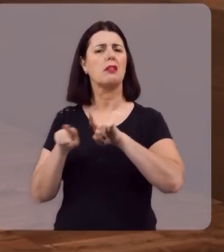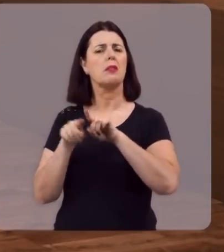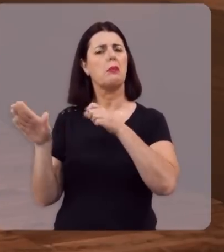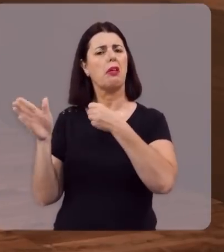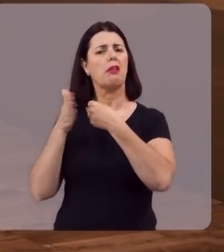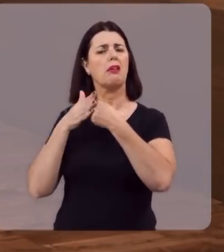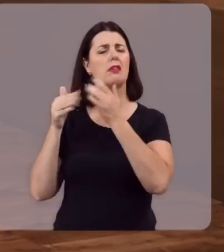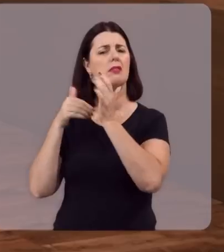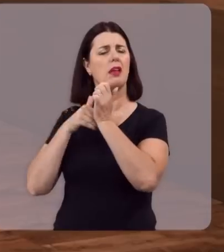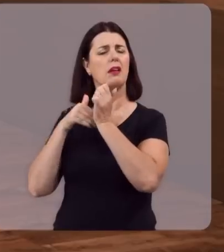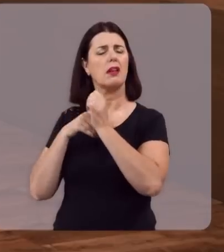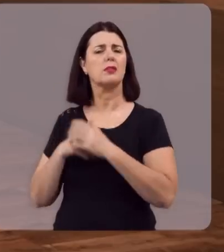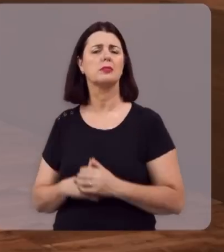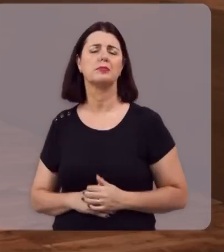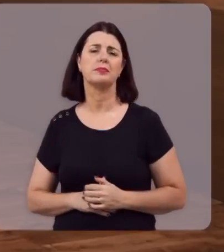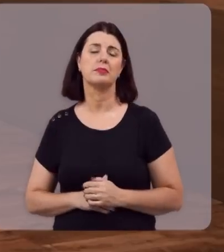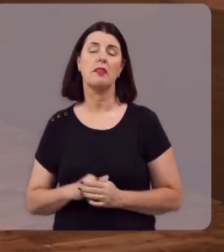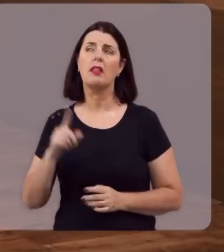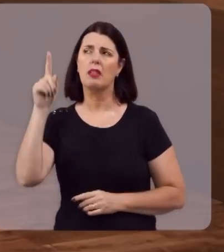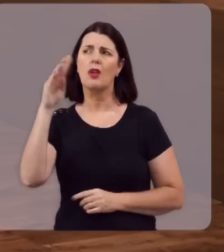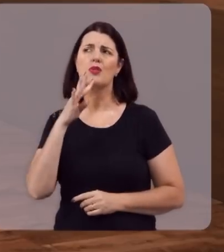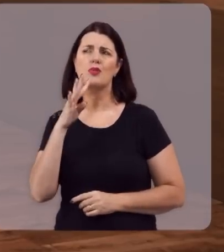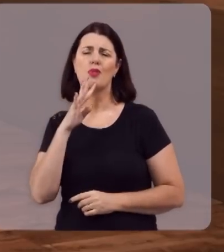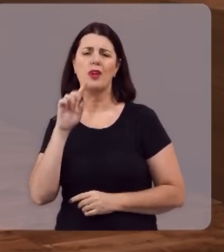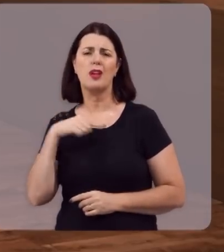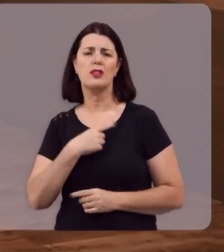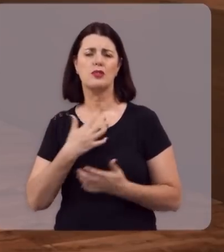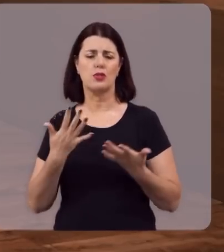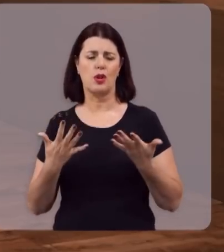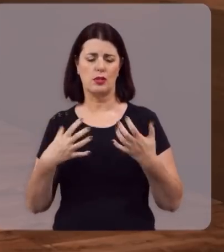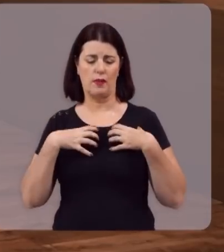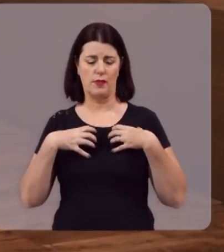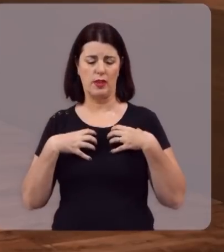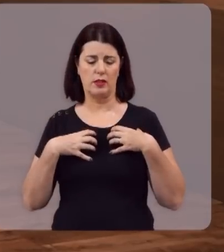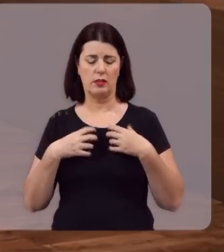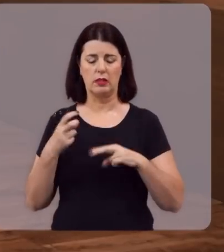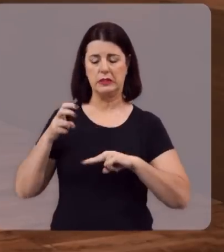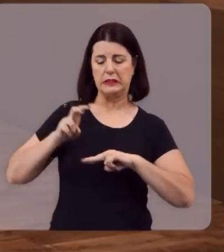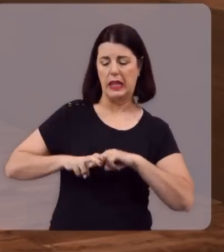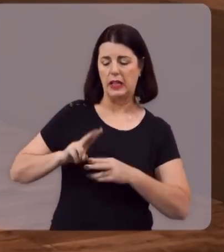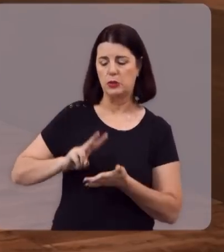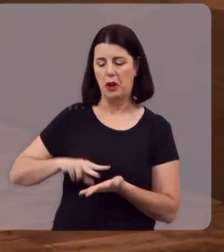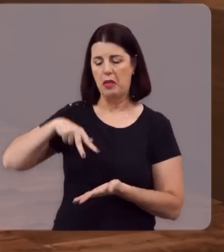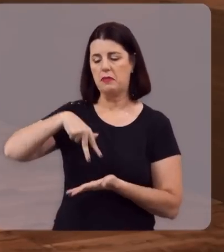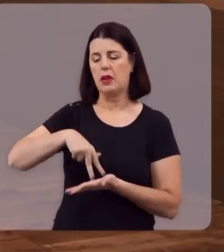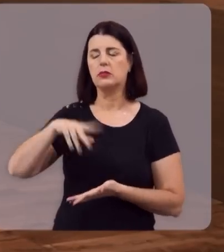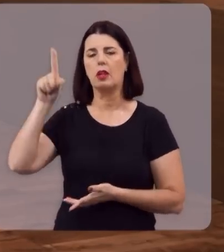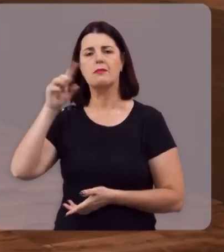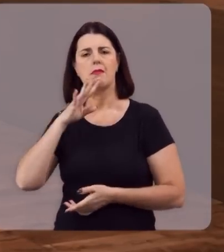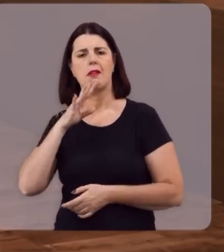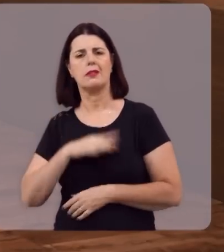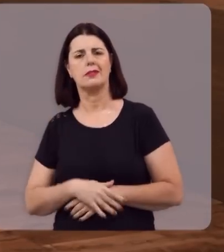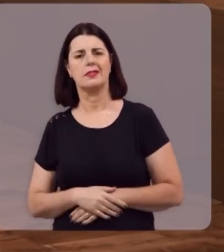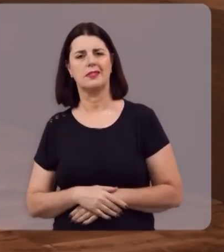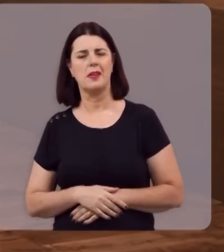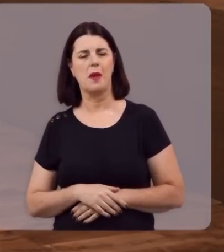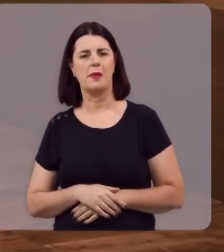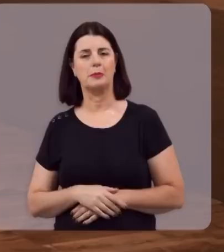o que está oculto Deus conhece os nossos movimentos quando me assento e quando me levanto